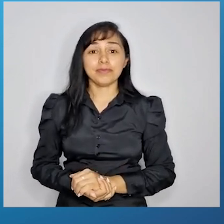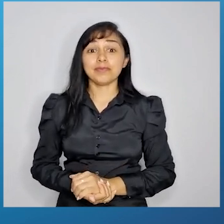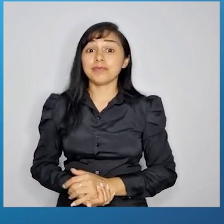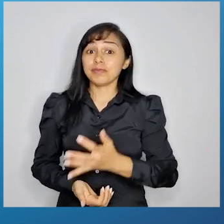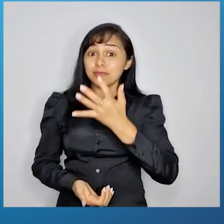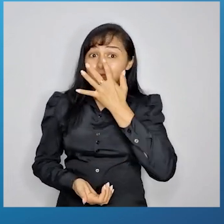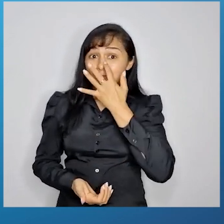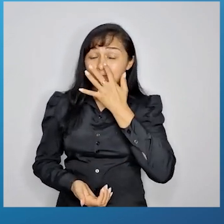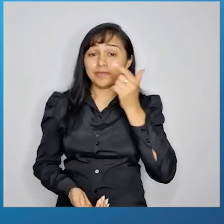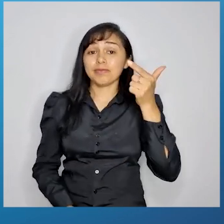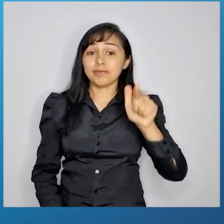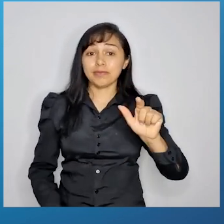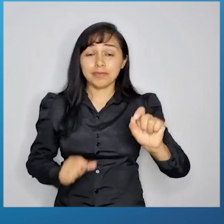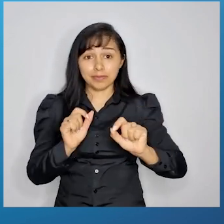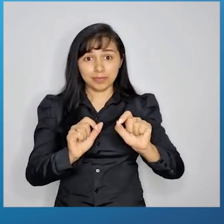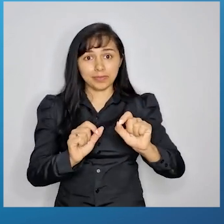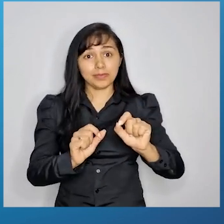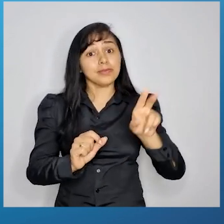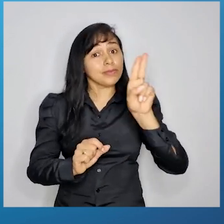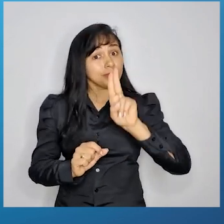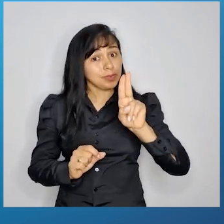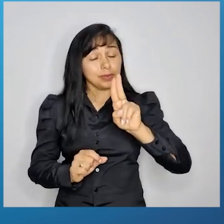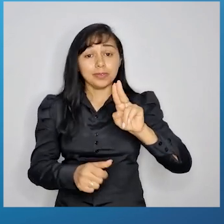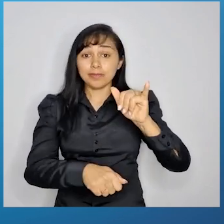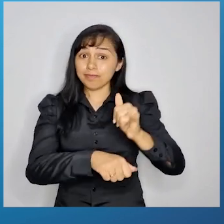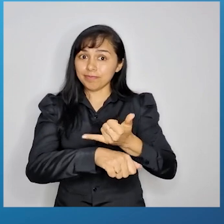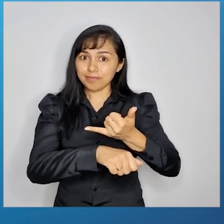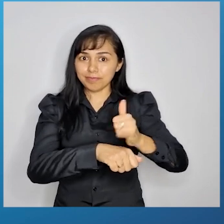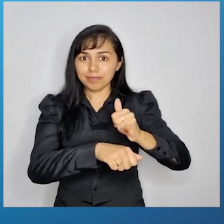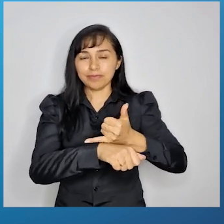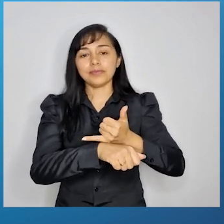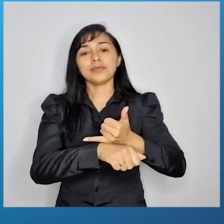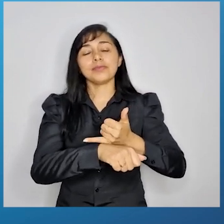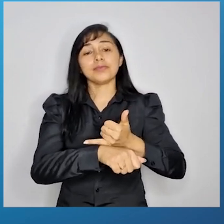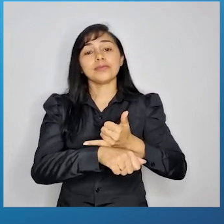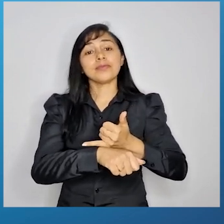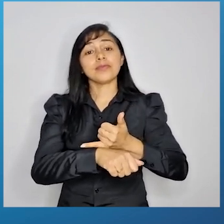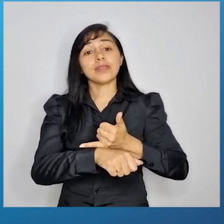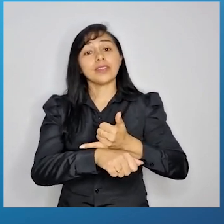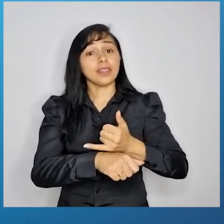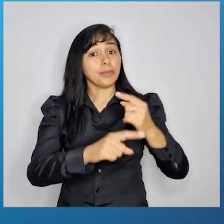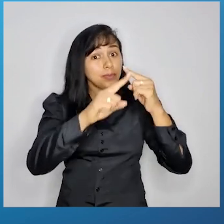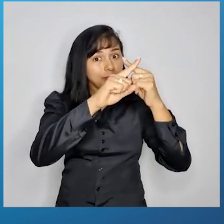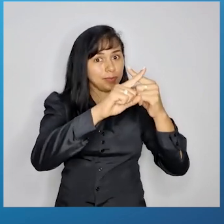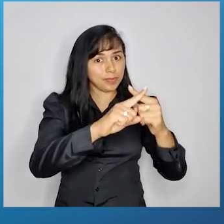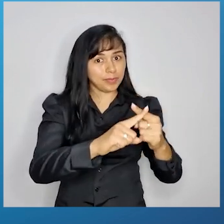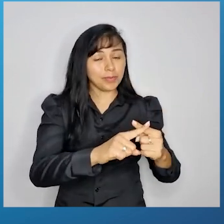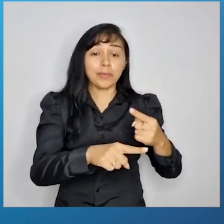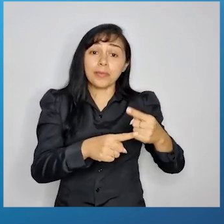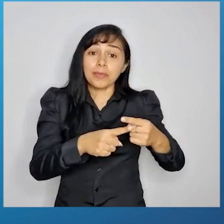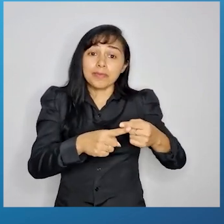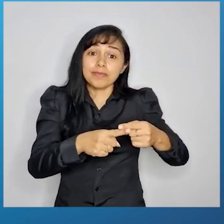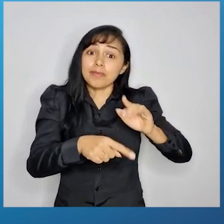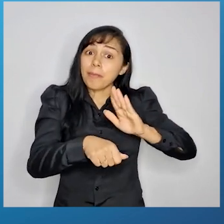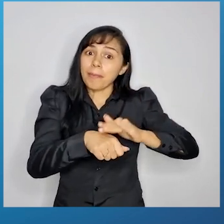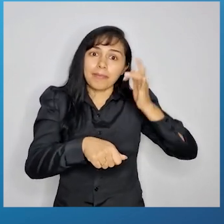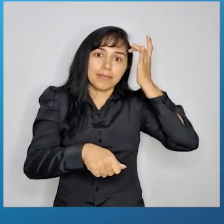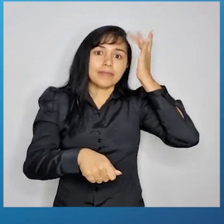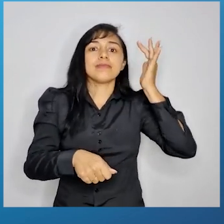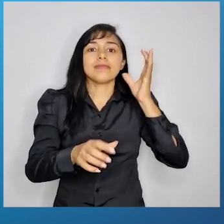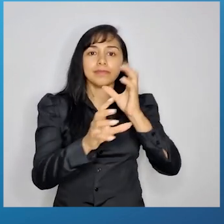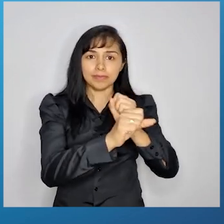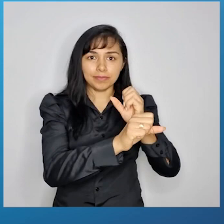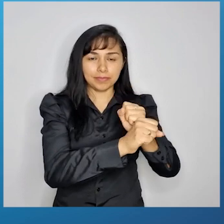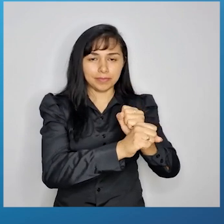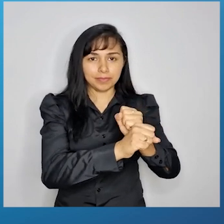figurinhas. Observem mais uma vez que aqui eu estou usando a estratégia da multiplicação, porque facilita bastante